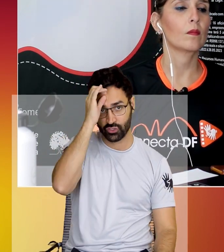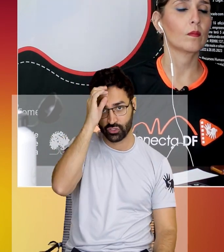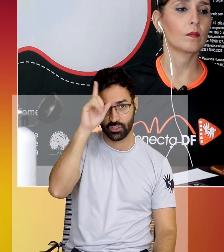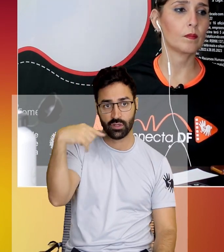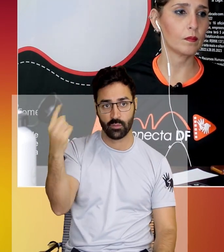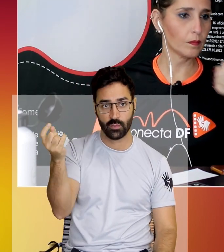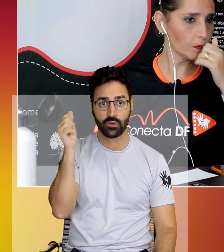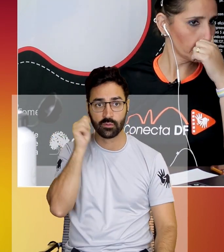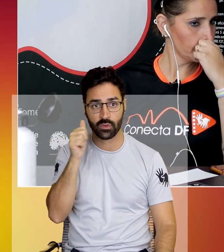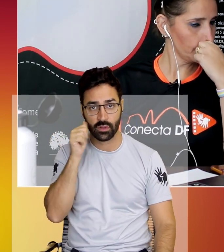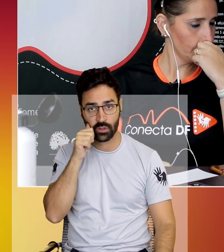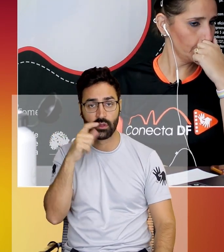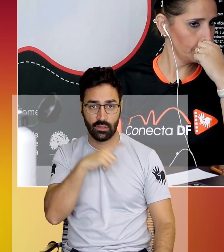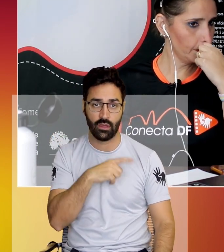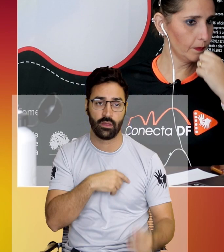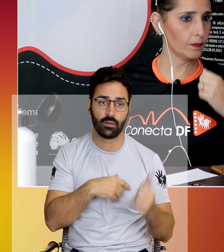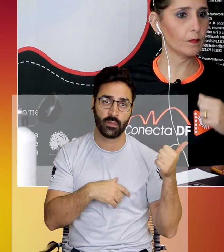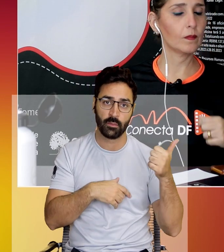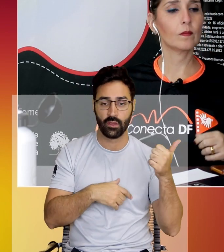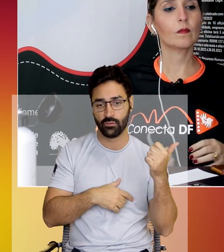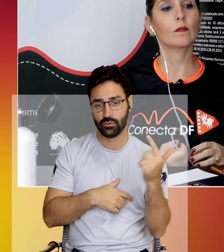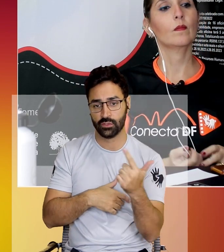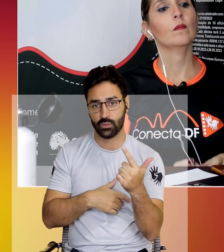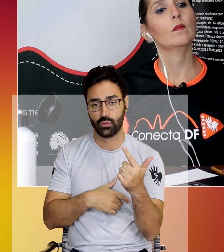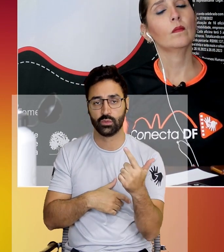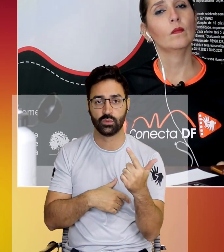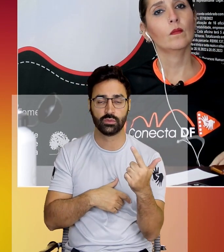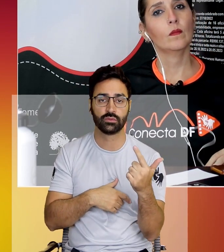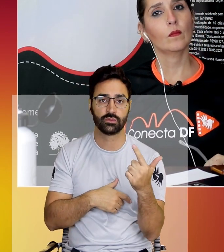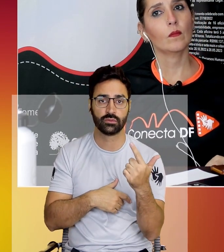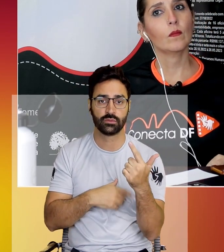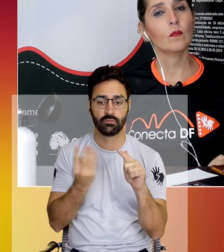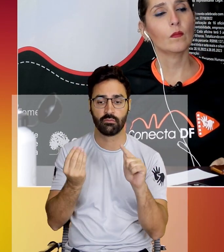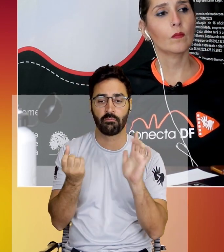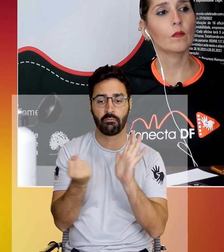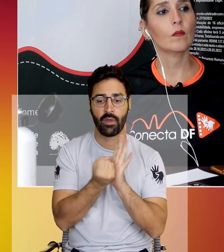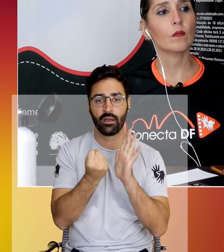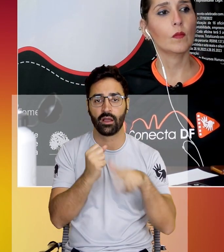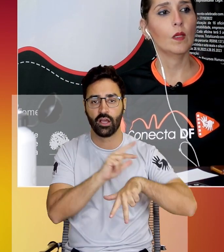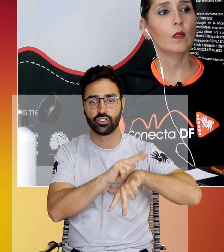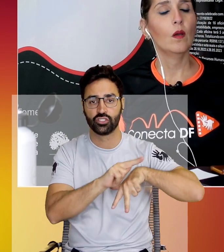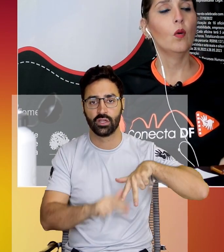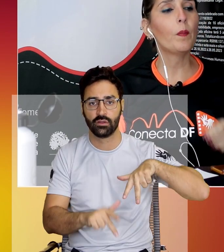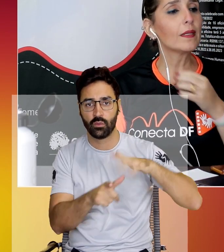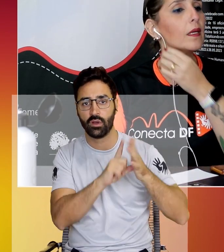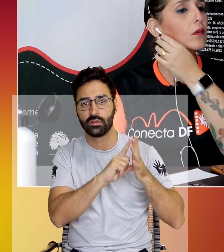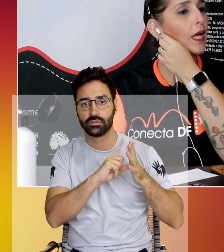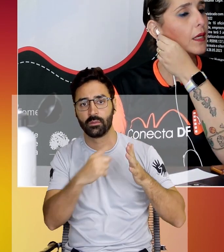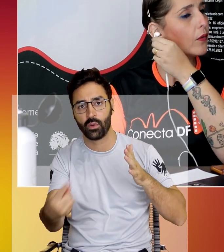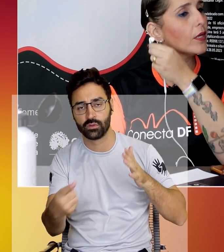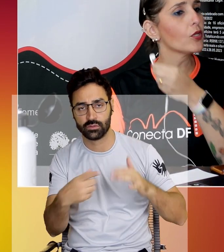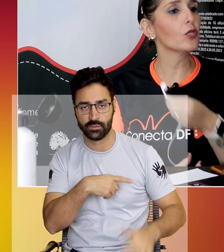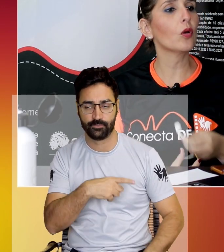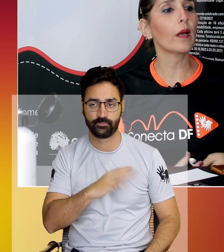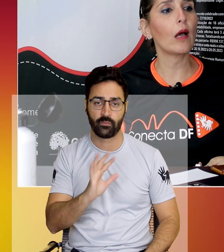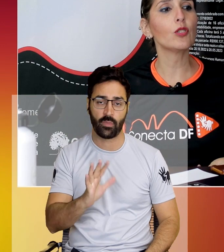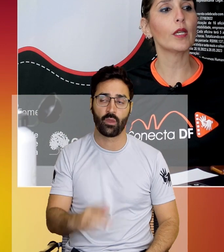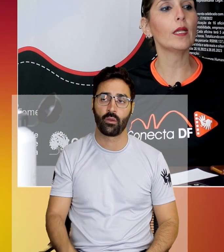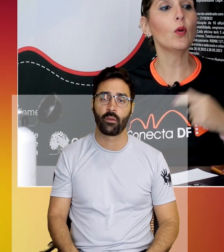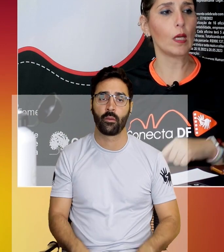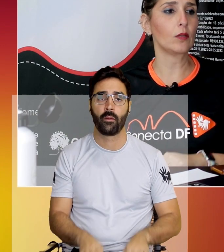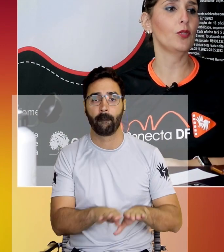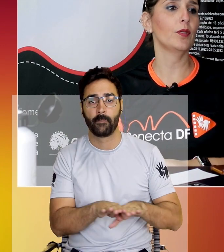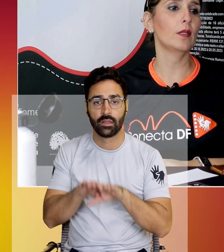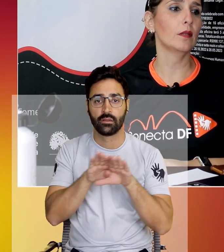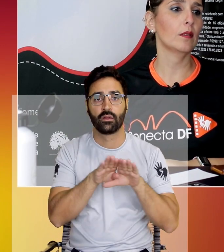essa ordem de colocar o gênero antes ou depois do substantivo? O padrão na língua é a gente colocar o